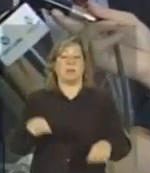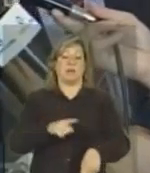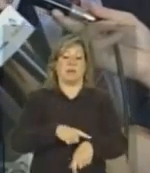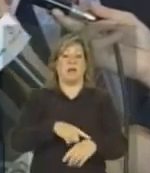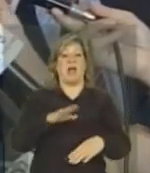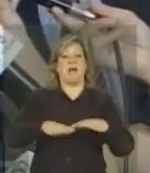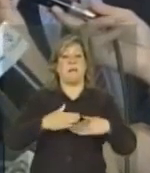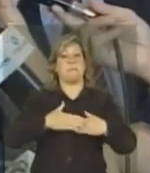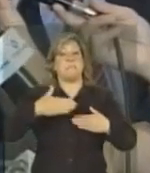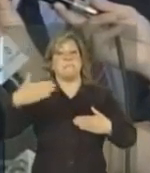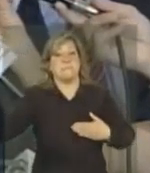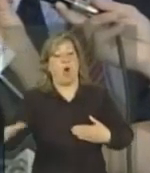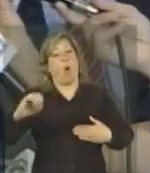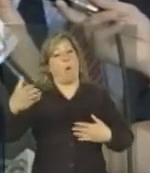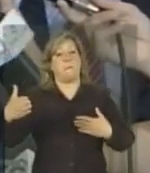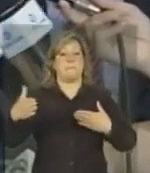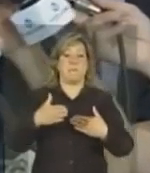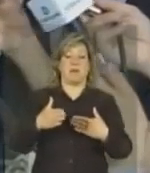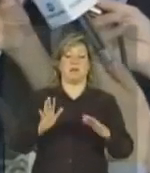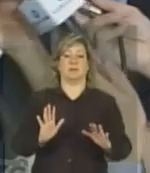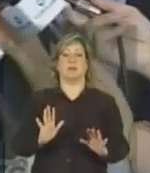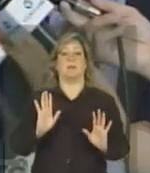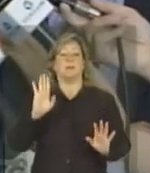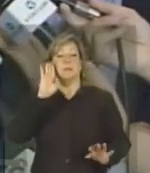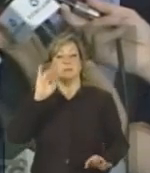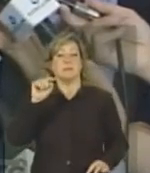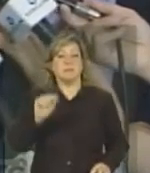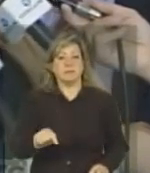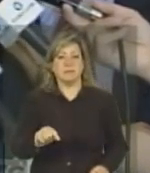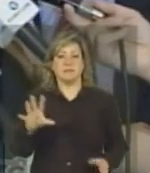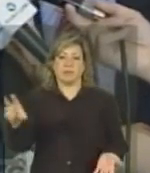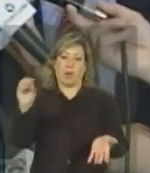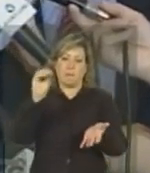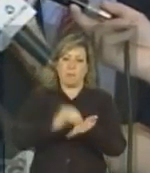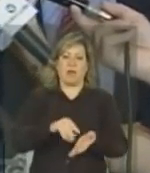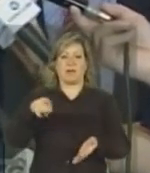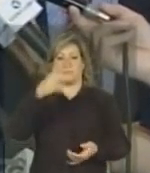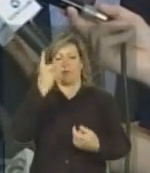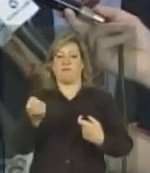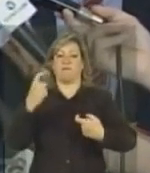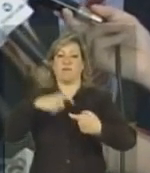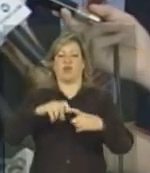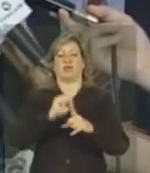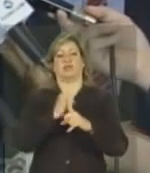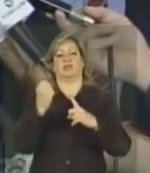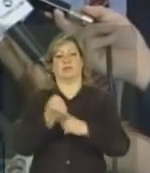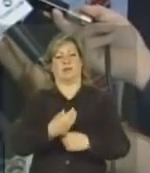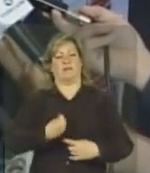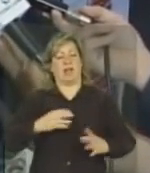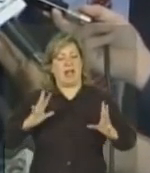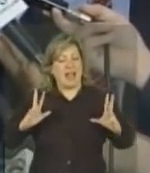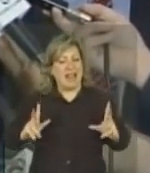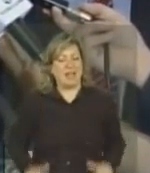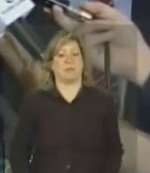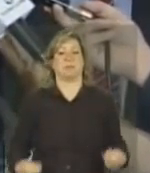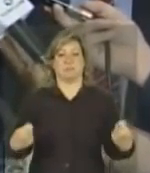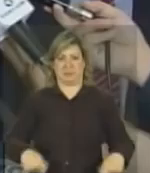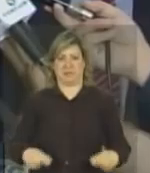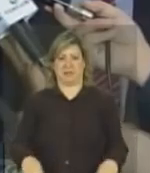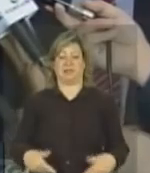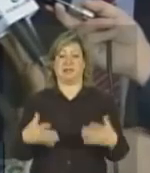menos prolongados, desde que seja o projeto de reinserção social dessa pessoa. Para isso, nós vamos